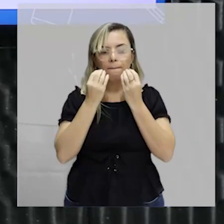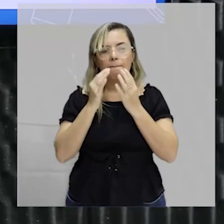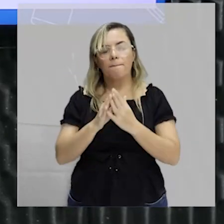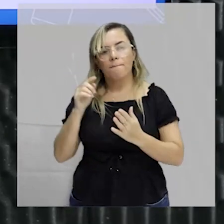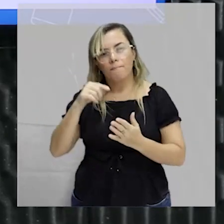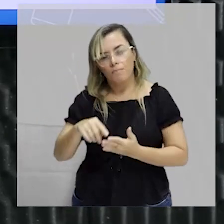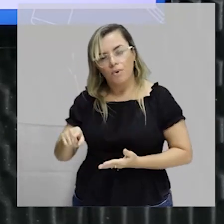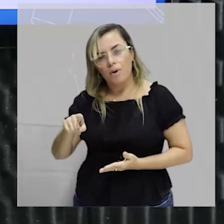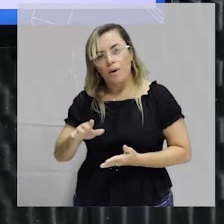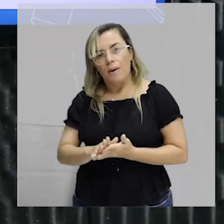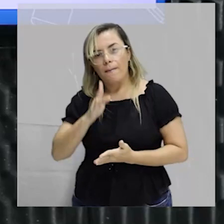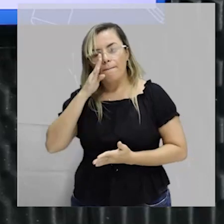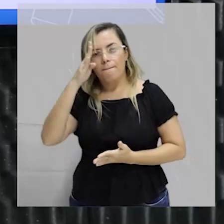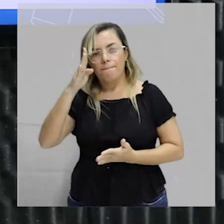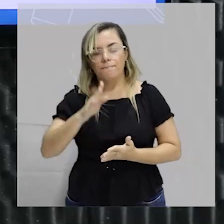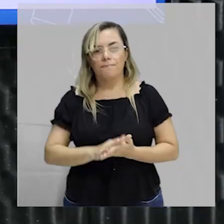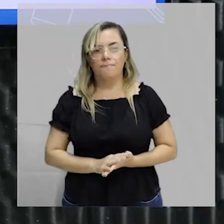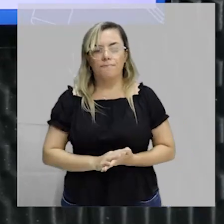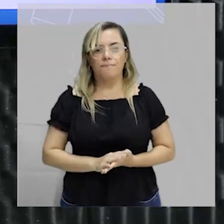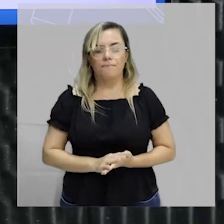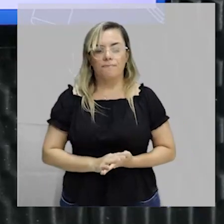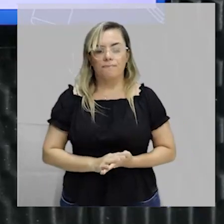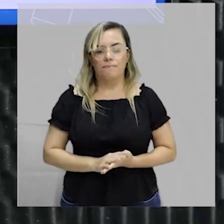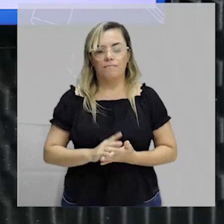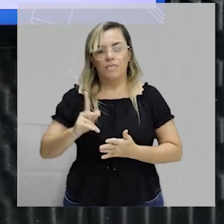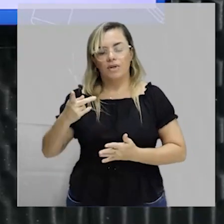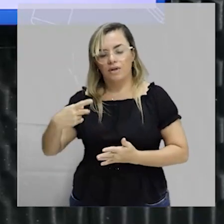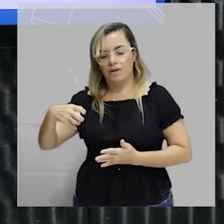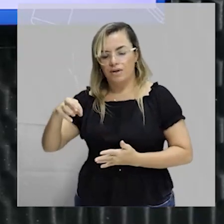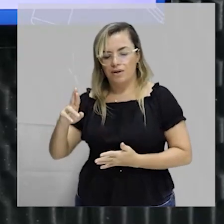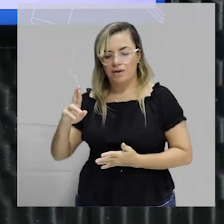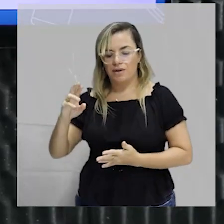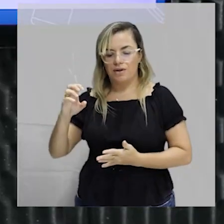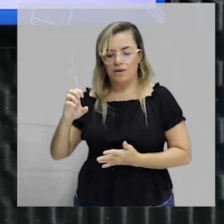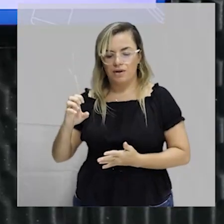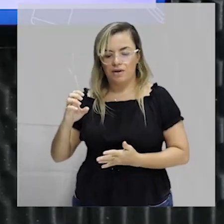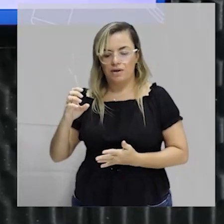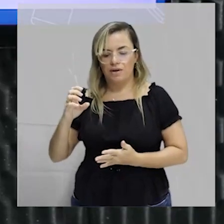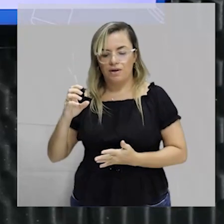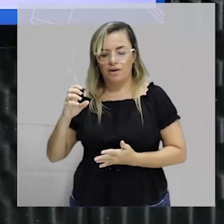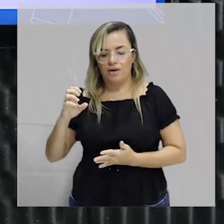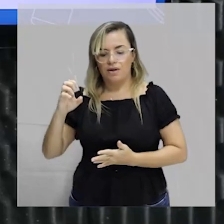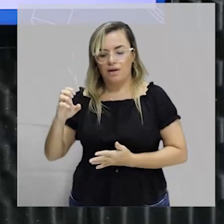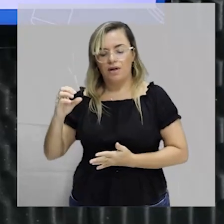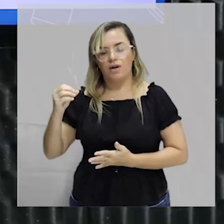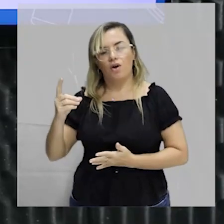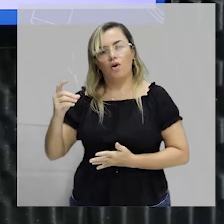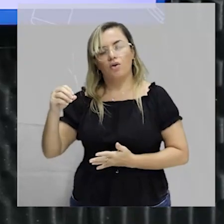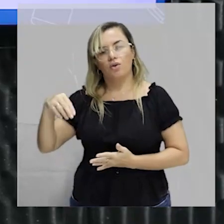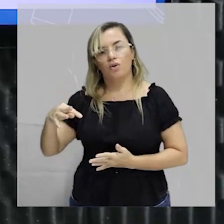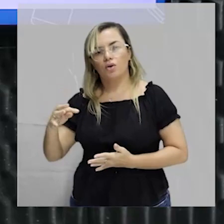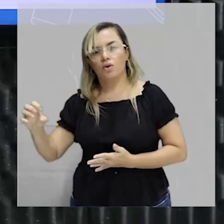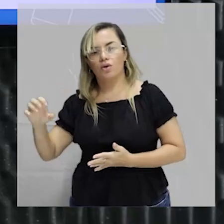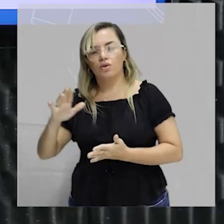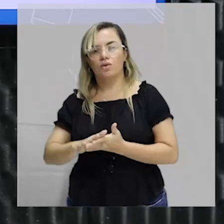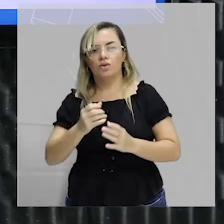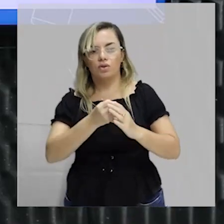ela é heterodonte. Heterodonte. Então, dentes diferentes. A gente tem dentes classificados